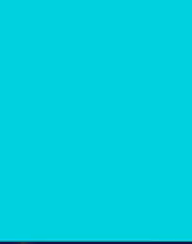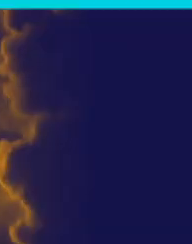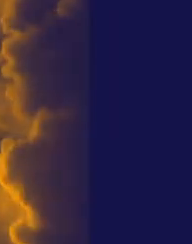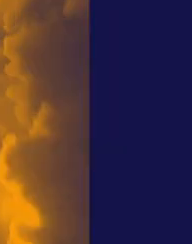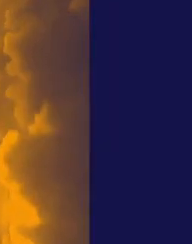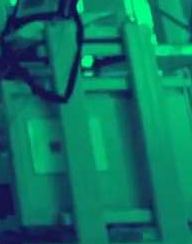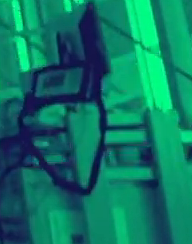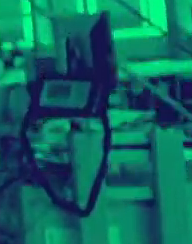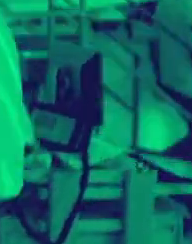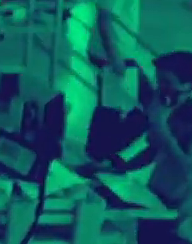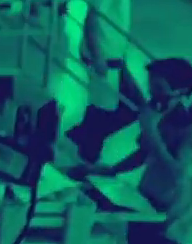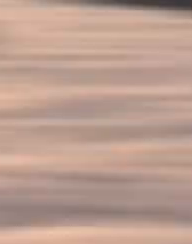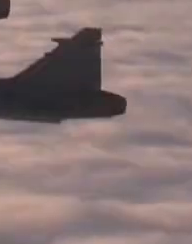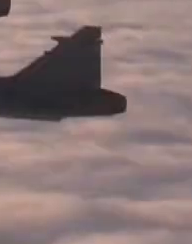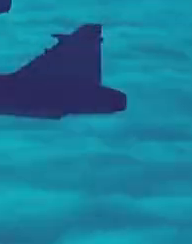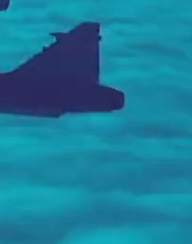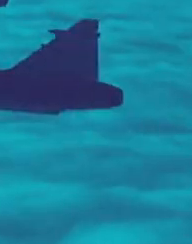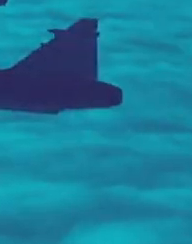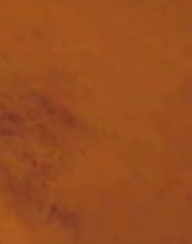Música